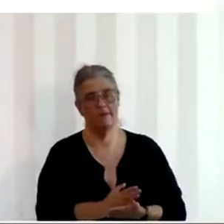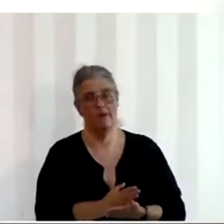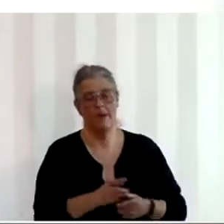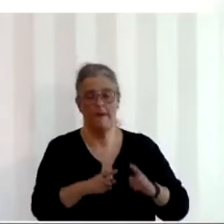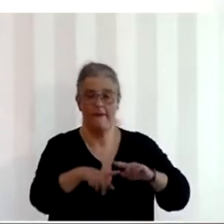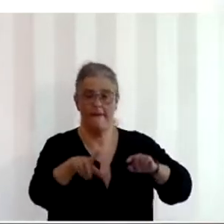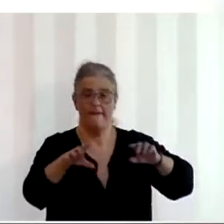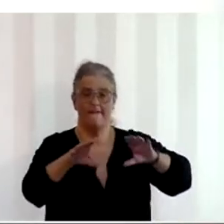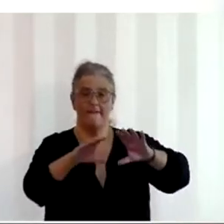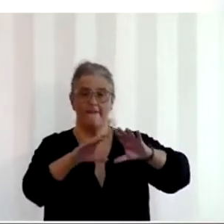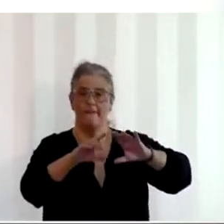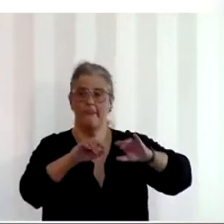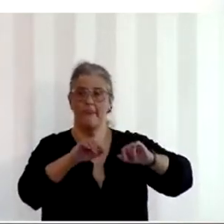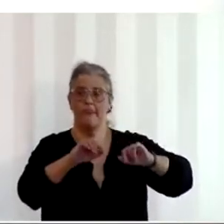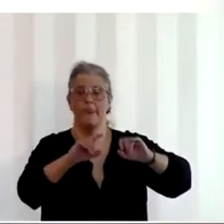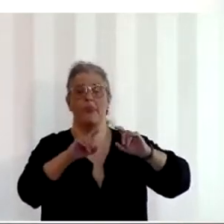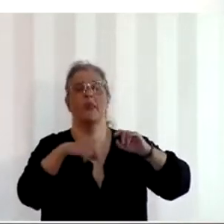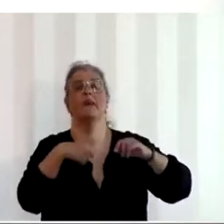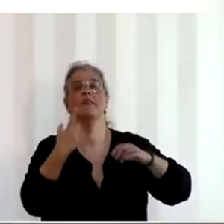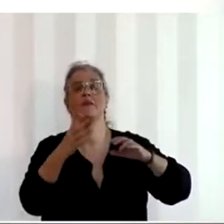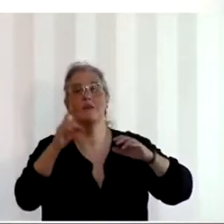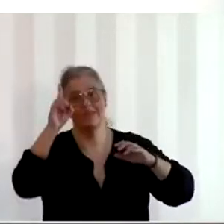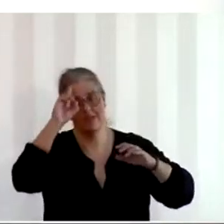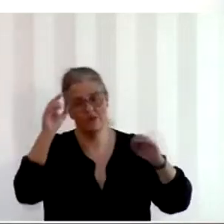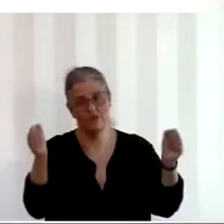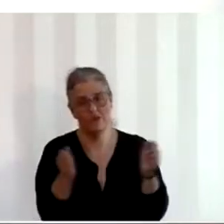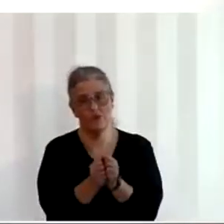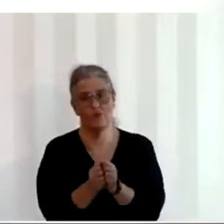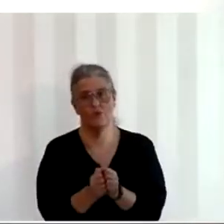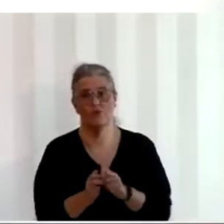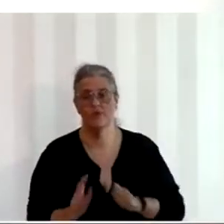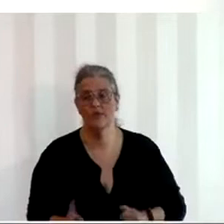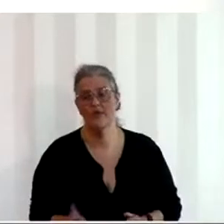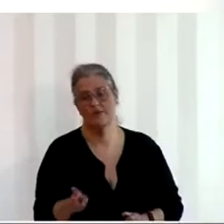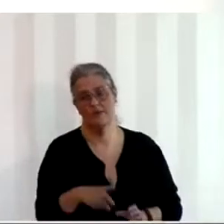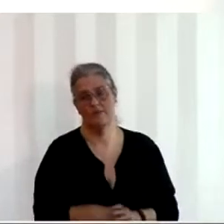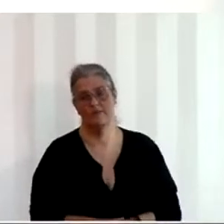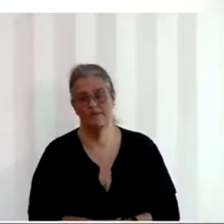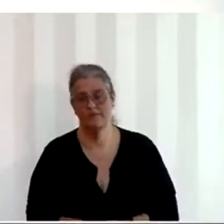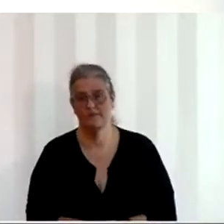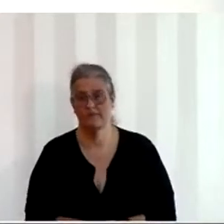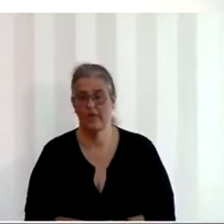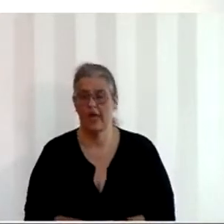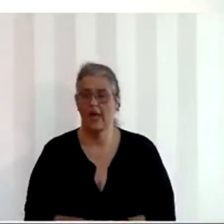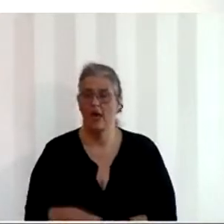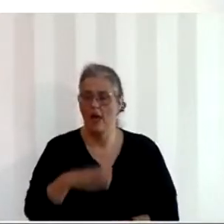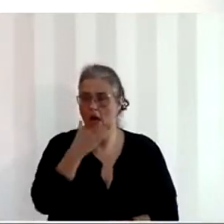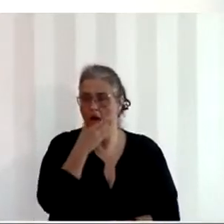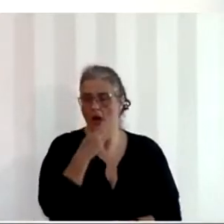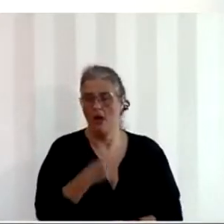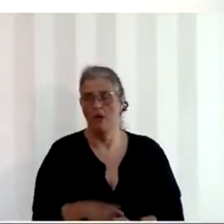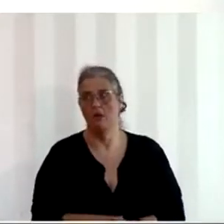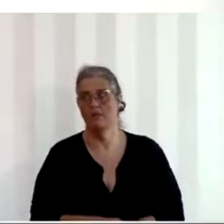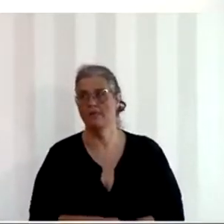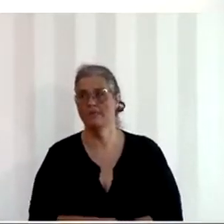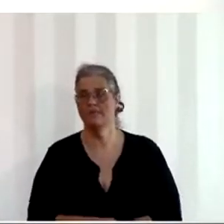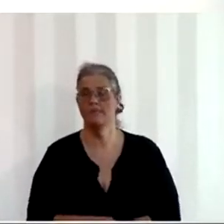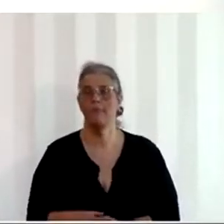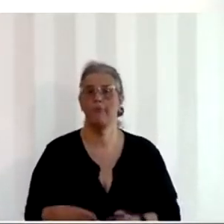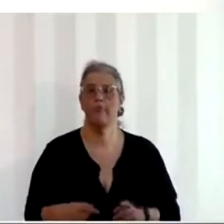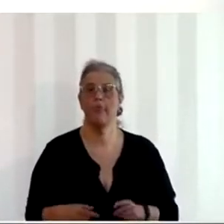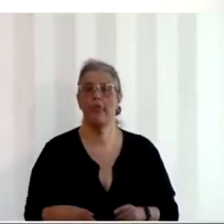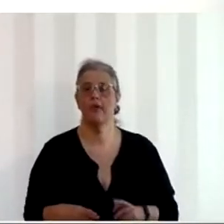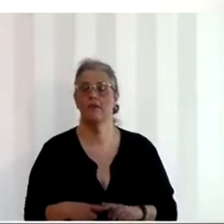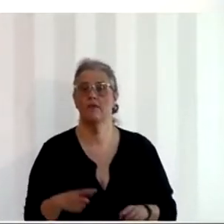casa de Israel em todas as suas jornadas. Os comentaristas estudiosos dessa passagem das Escrituras,